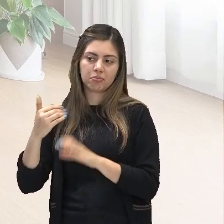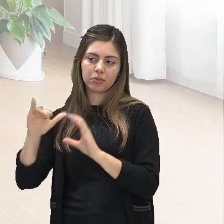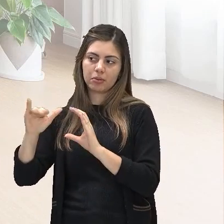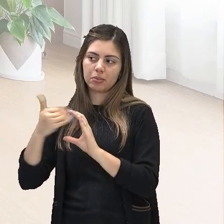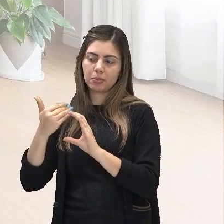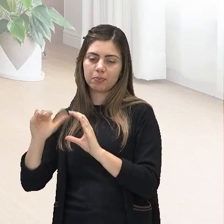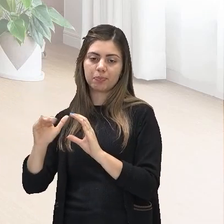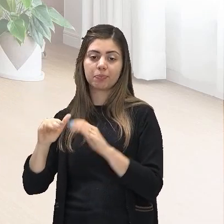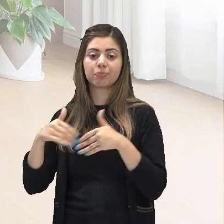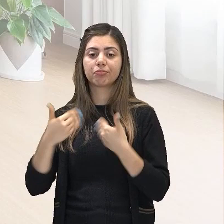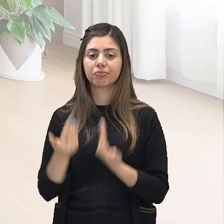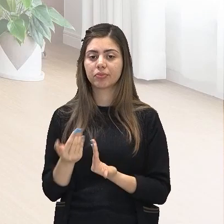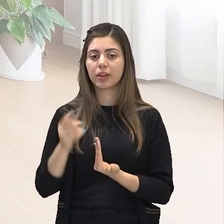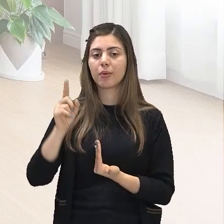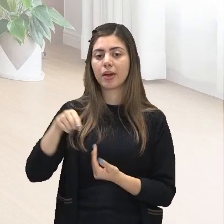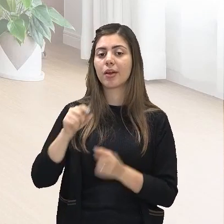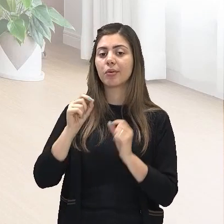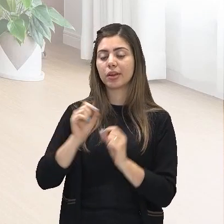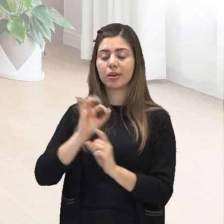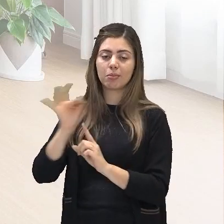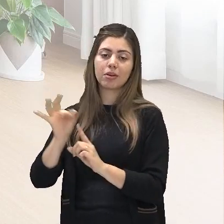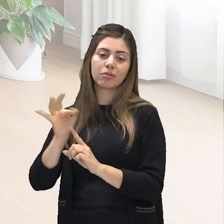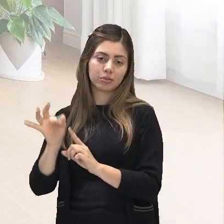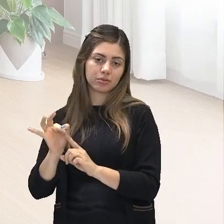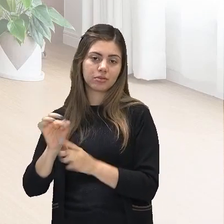têm justamente ali eles estão